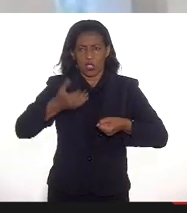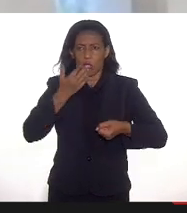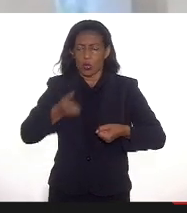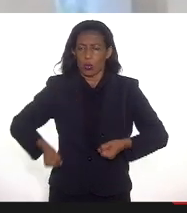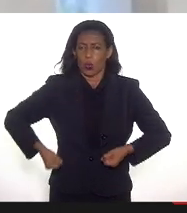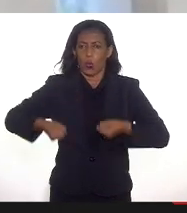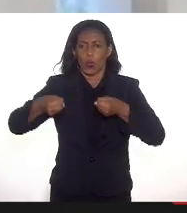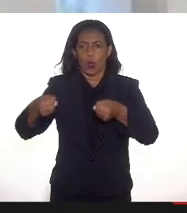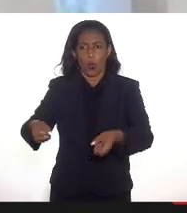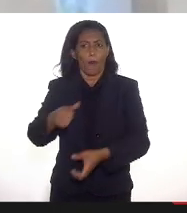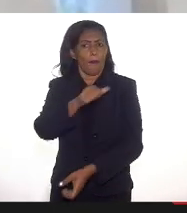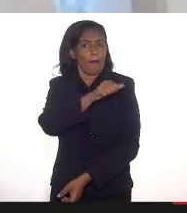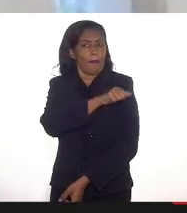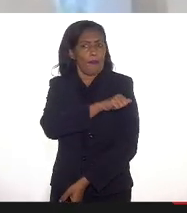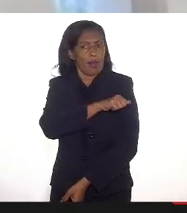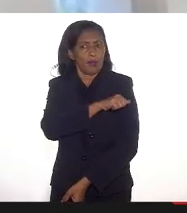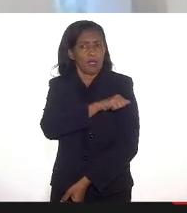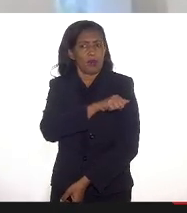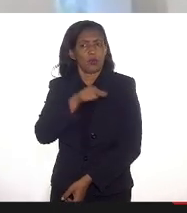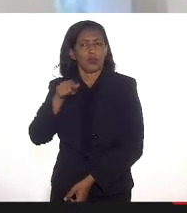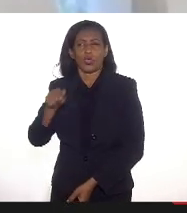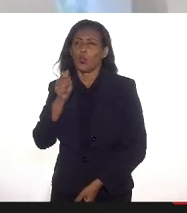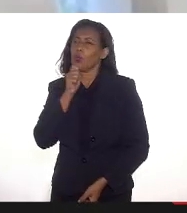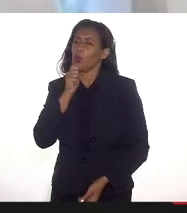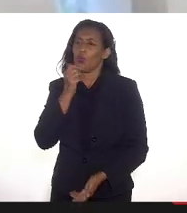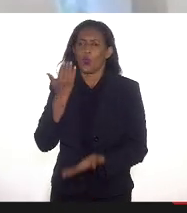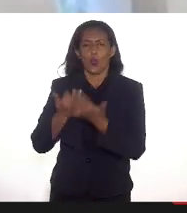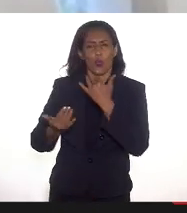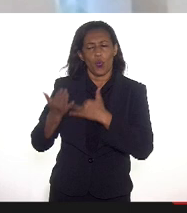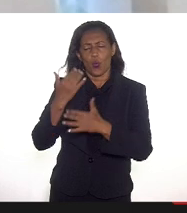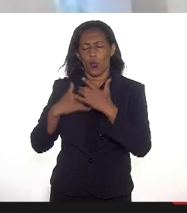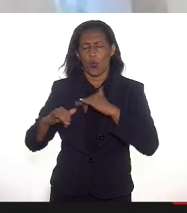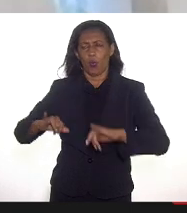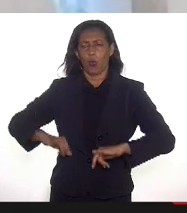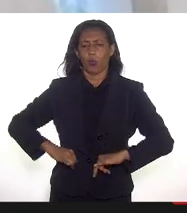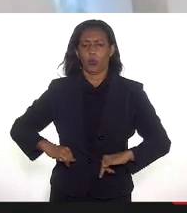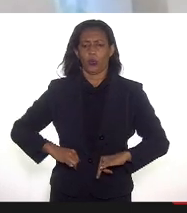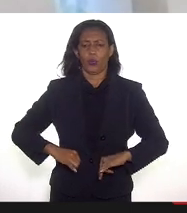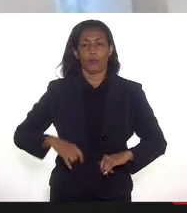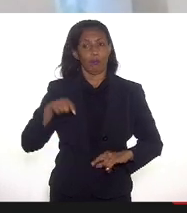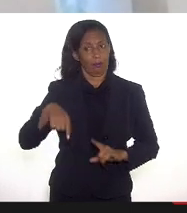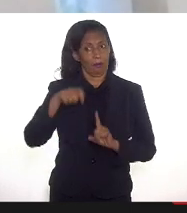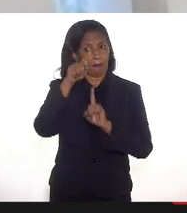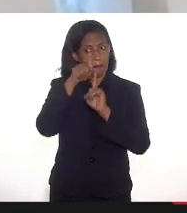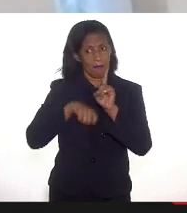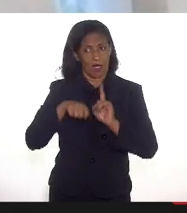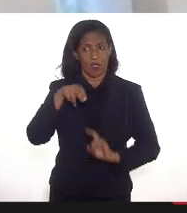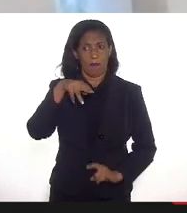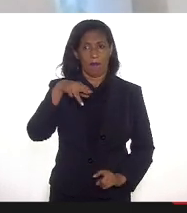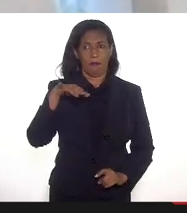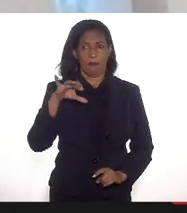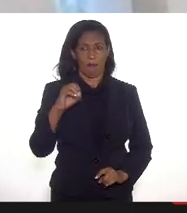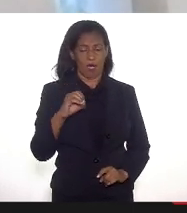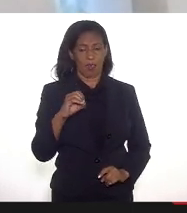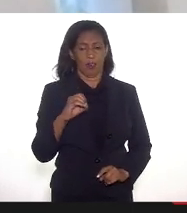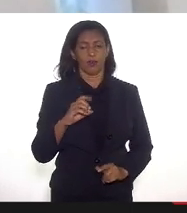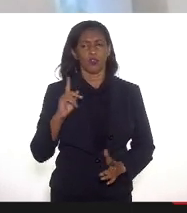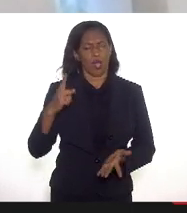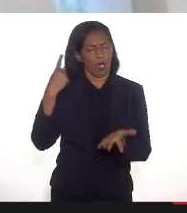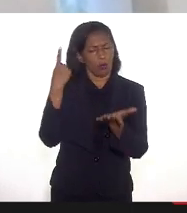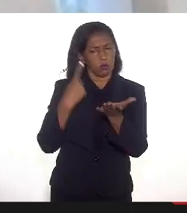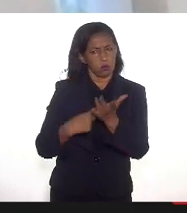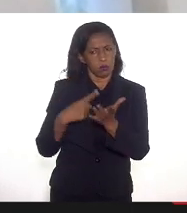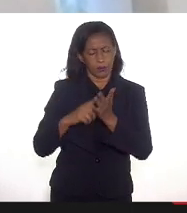para os alunos em situação de hipossuficiência, ainda no mês de maio. Tá? Isso já é um